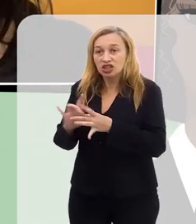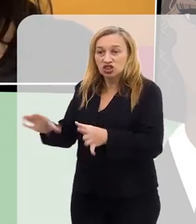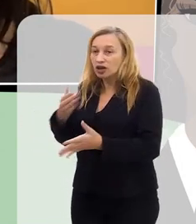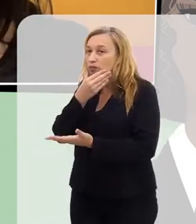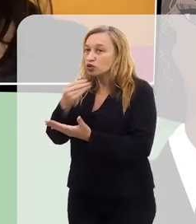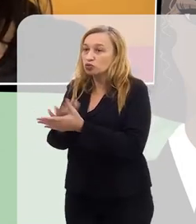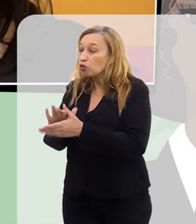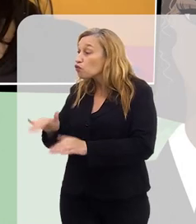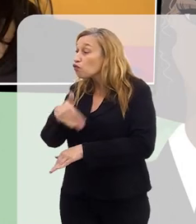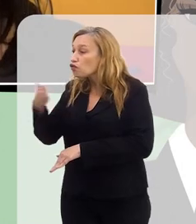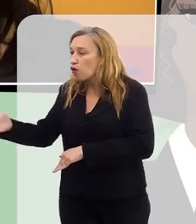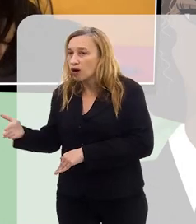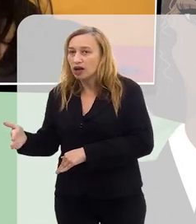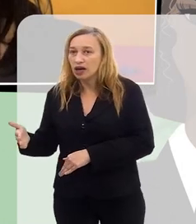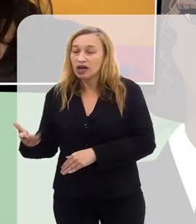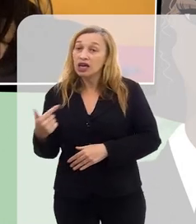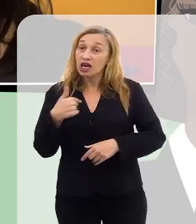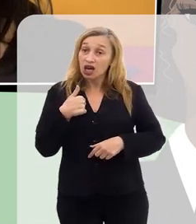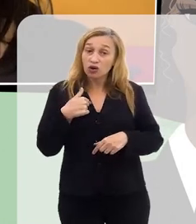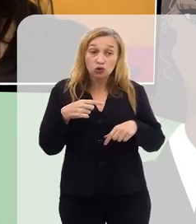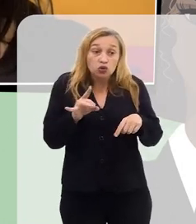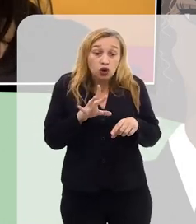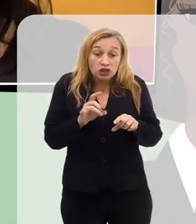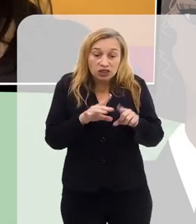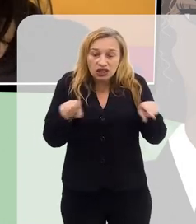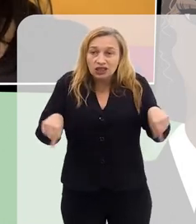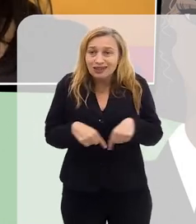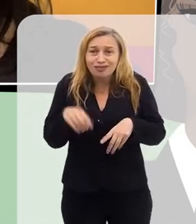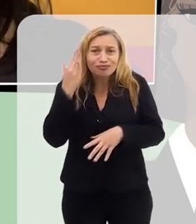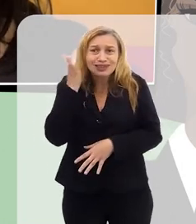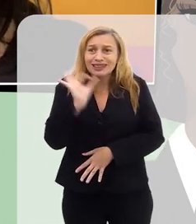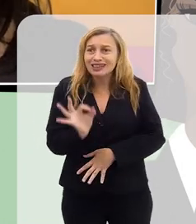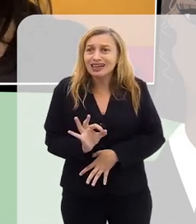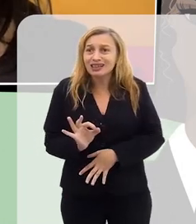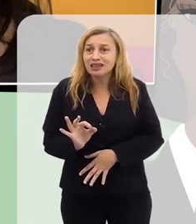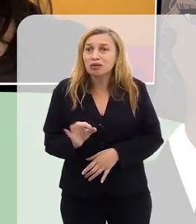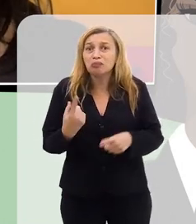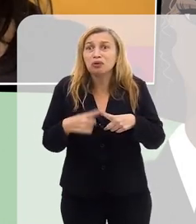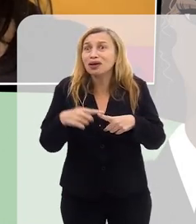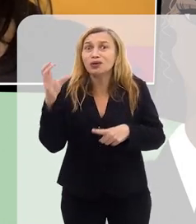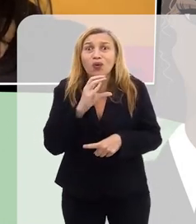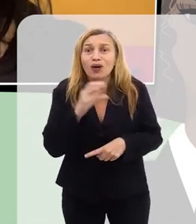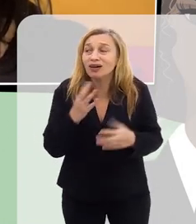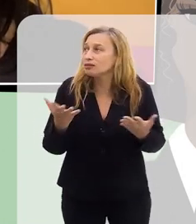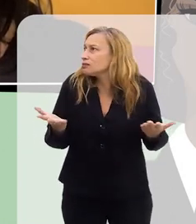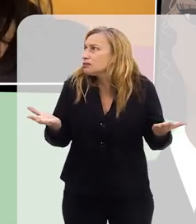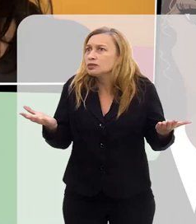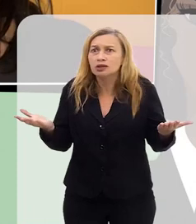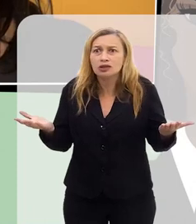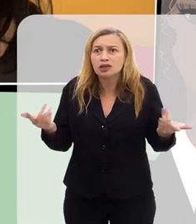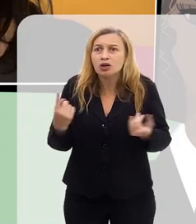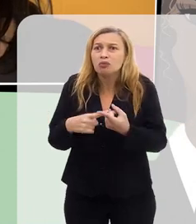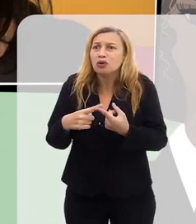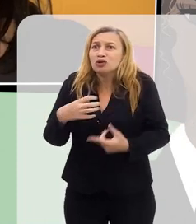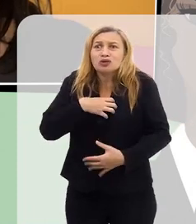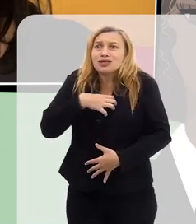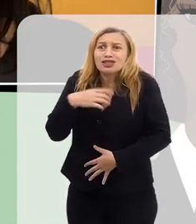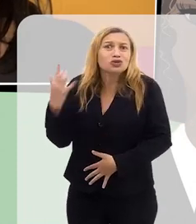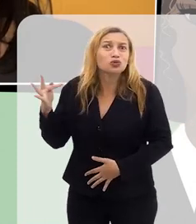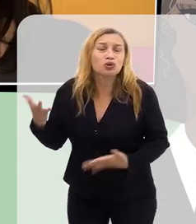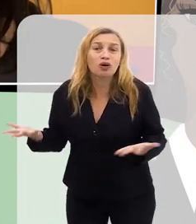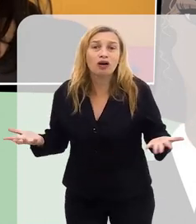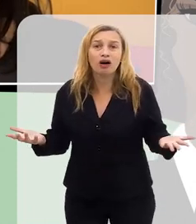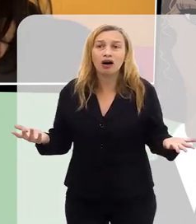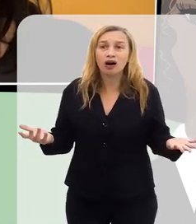meu companheiro do lado de fora. E eu dentro daquela sala sem entender por que estão correndo tanto. Como assim? Por que eu estou